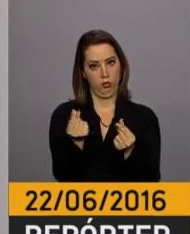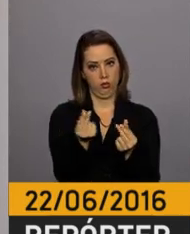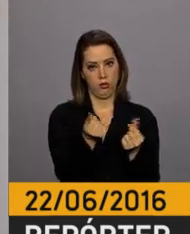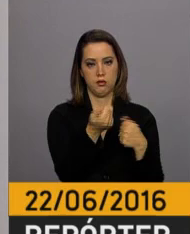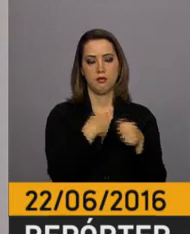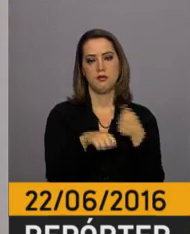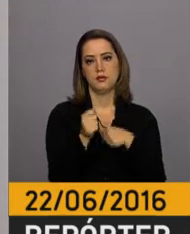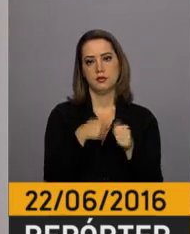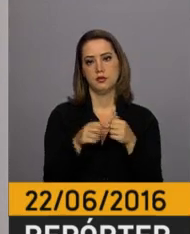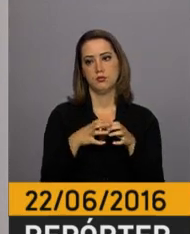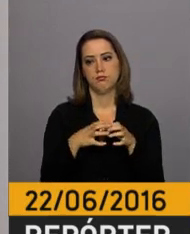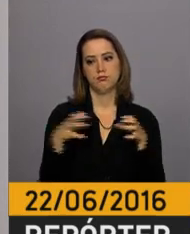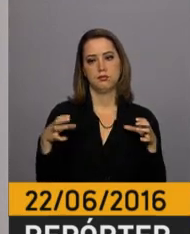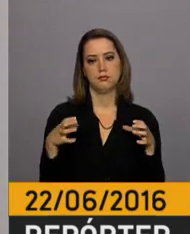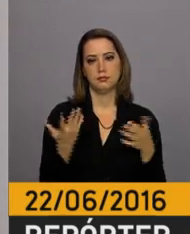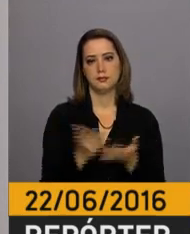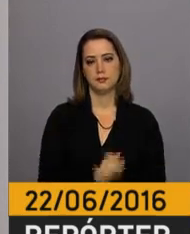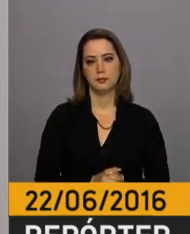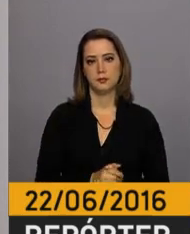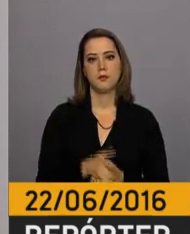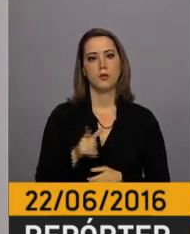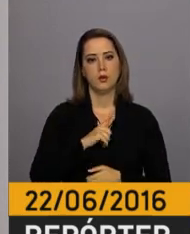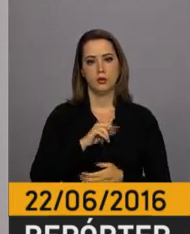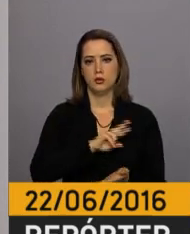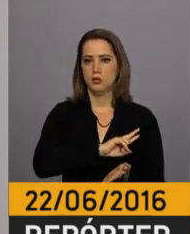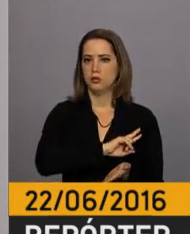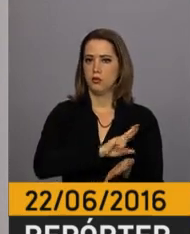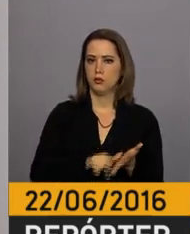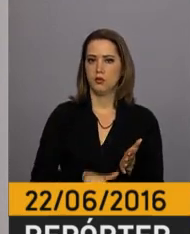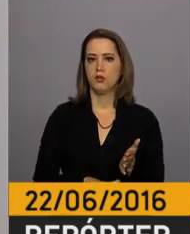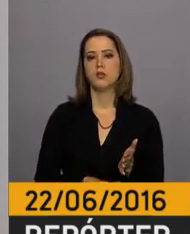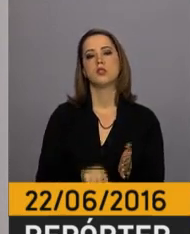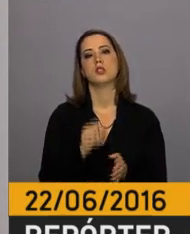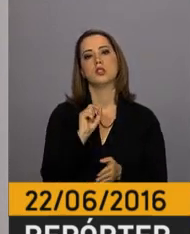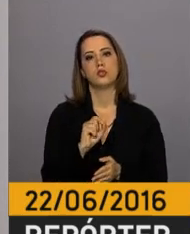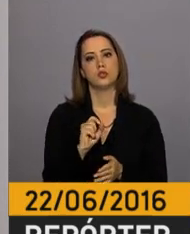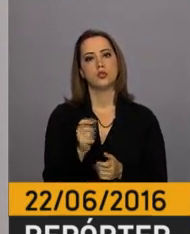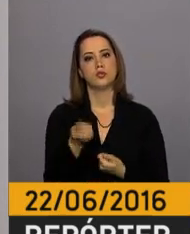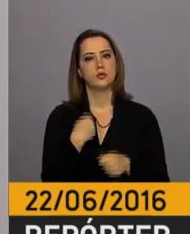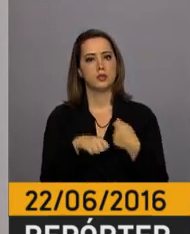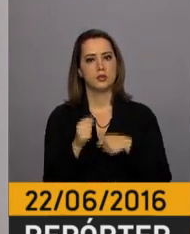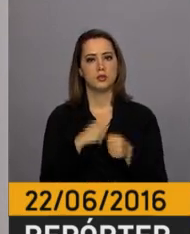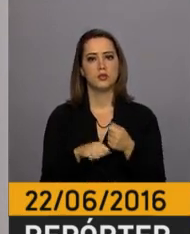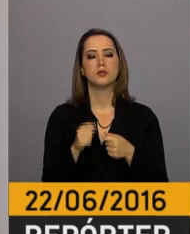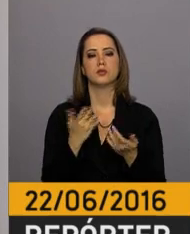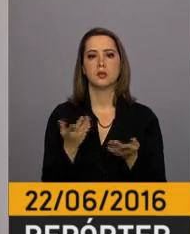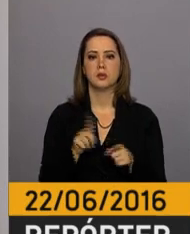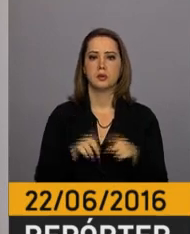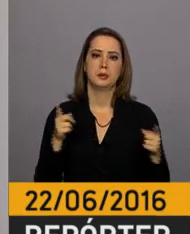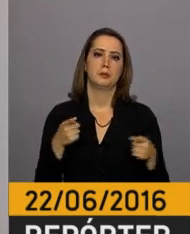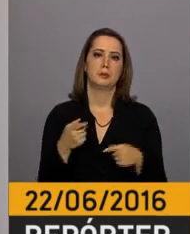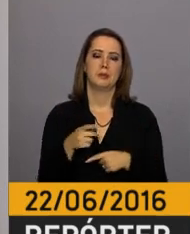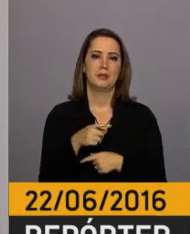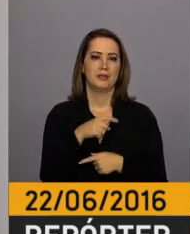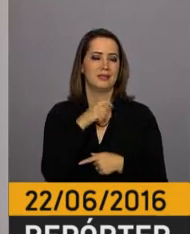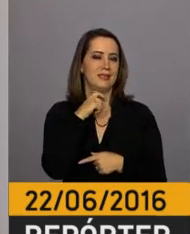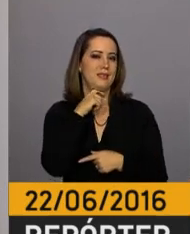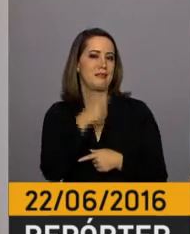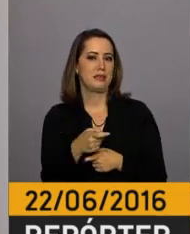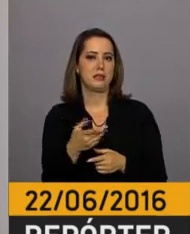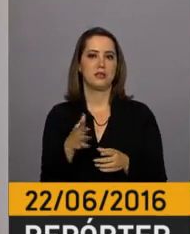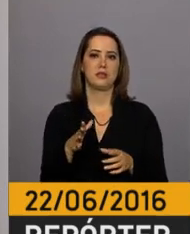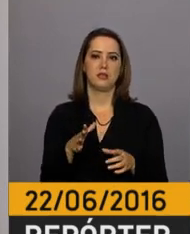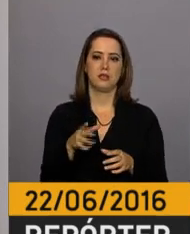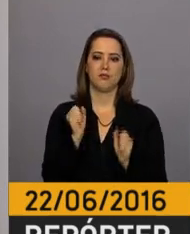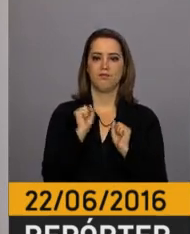muitas eh eh possibilidades de desenvolvimento mas não há registro de ninguém que tenha conseguido fazer isso sem